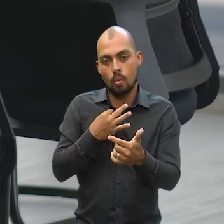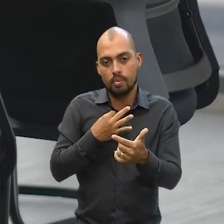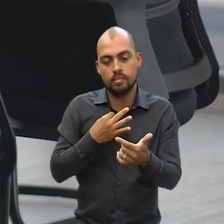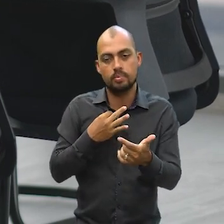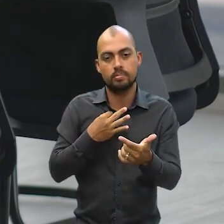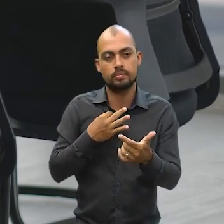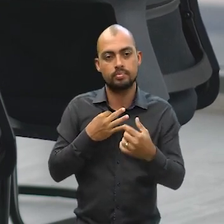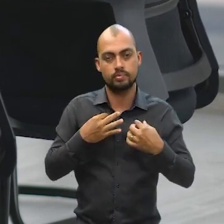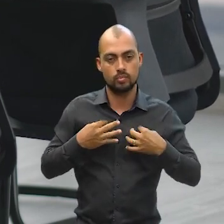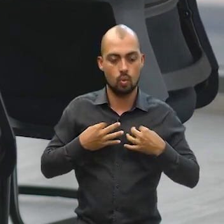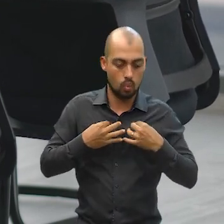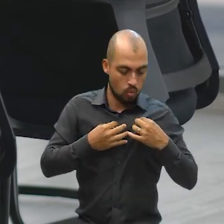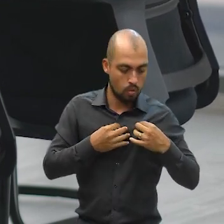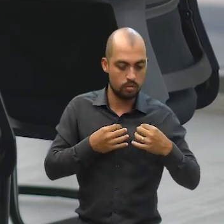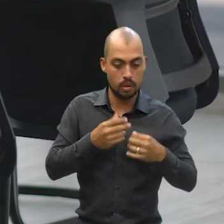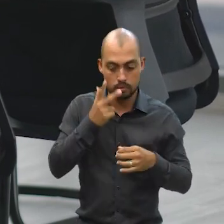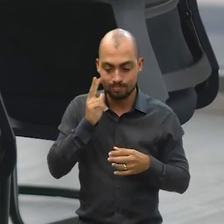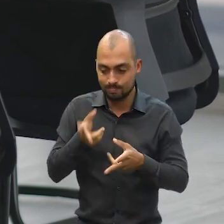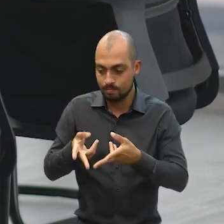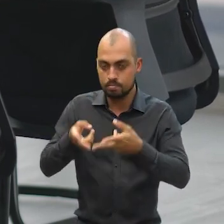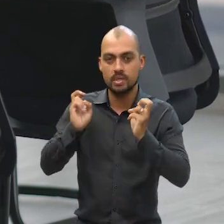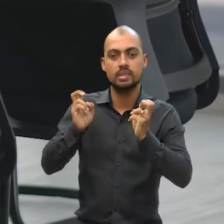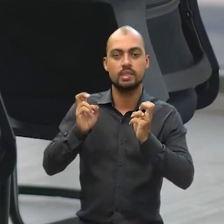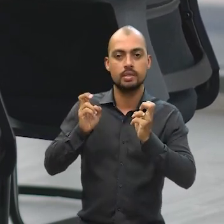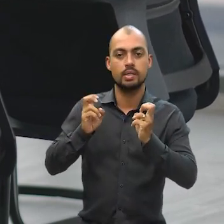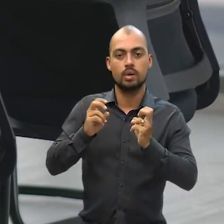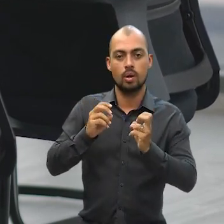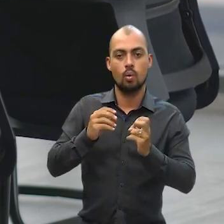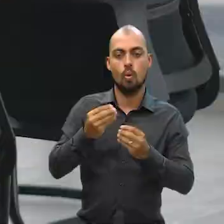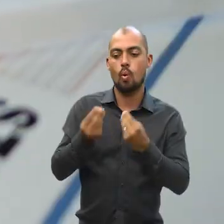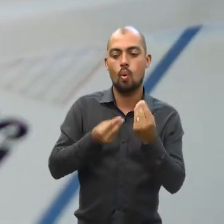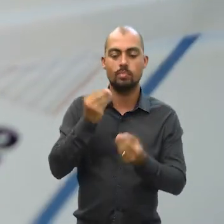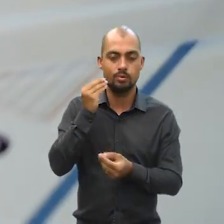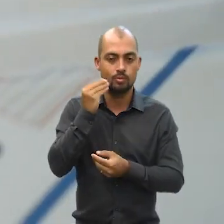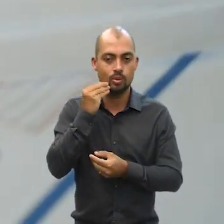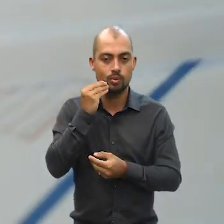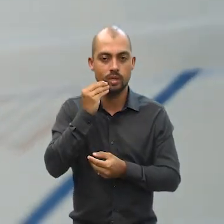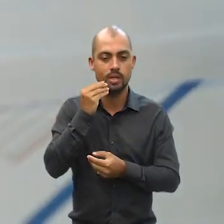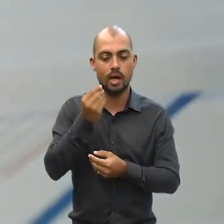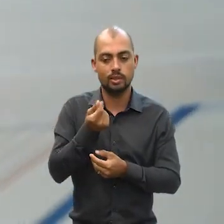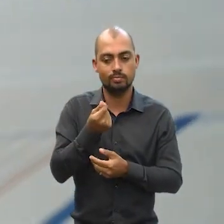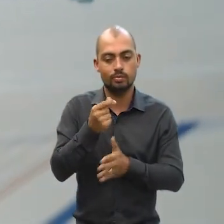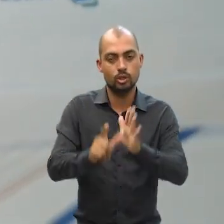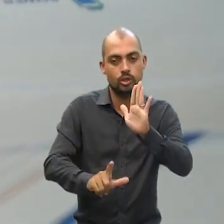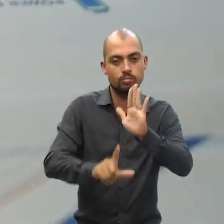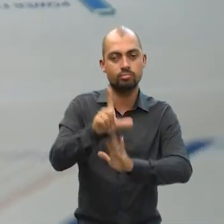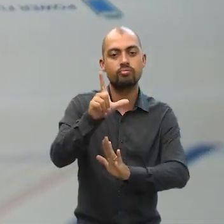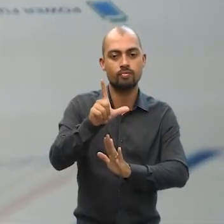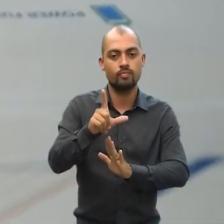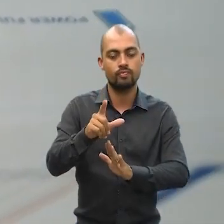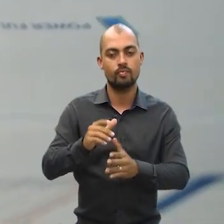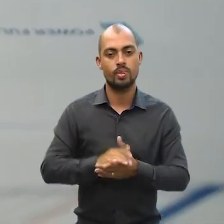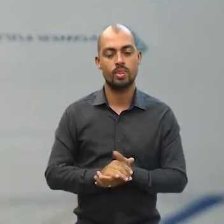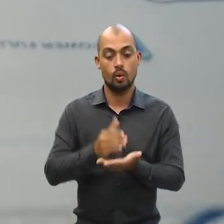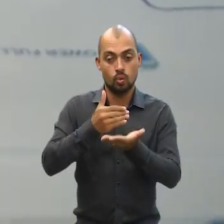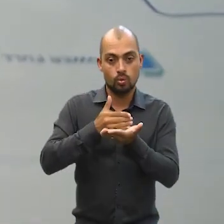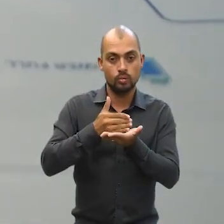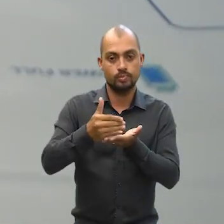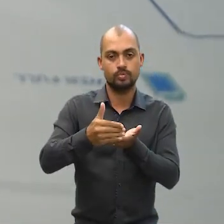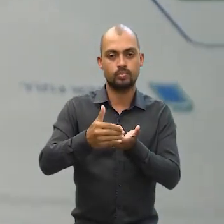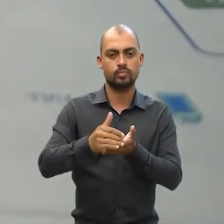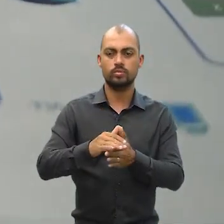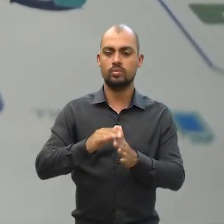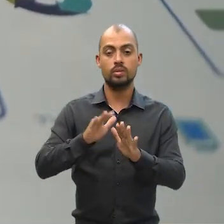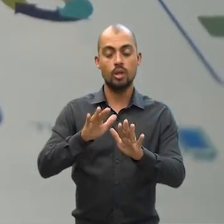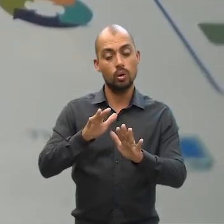coisa, rapidamente perceberam isso, né, uma oportunidade, né, e acabaram entrando nessa linha. Qual que